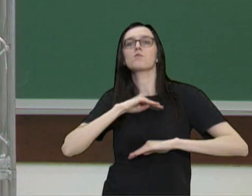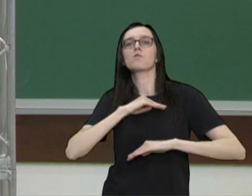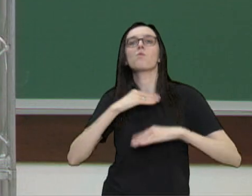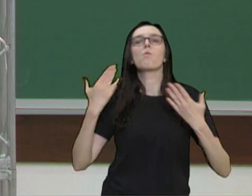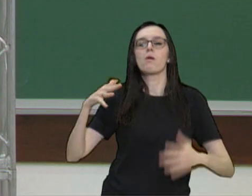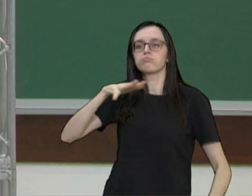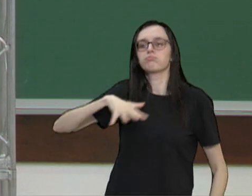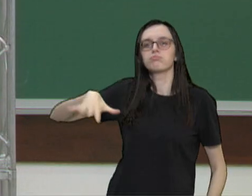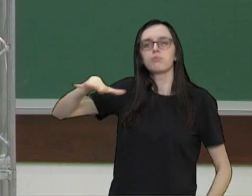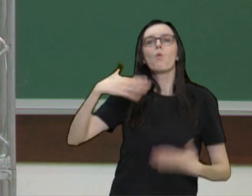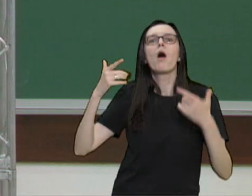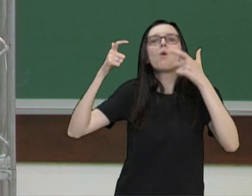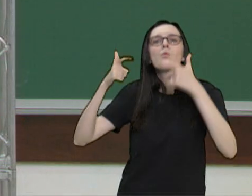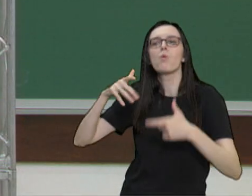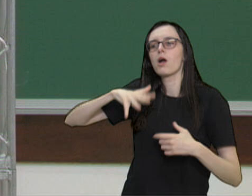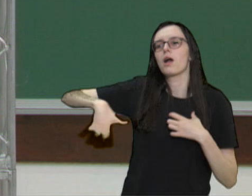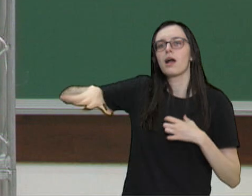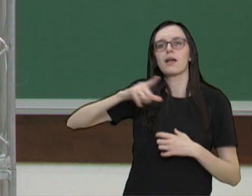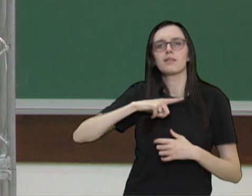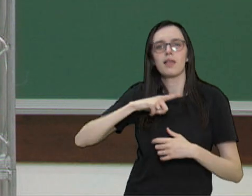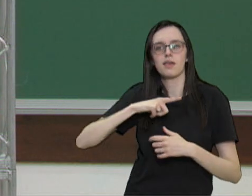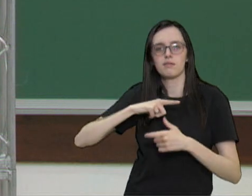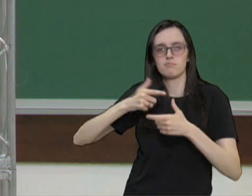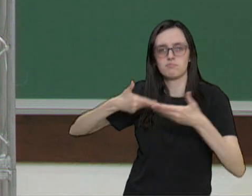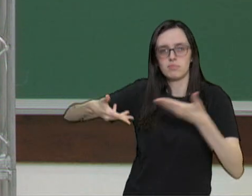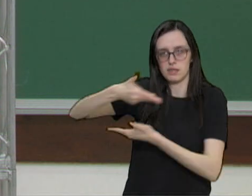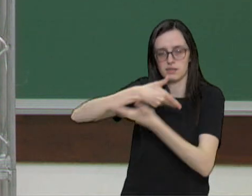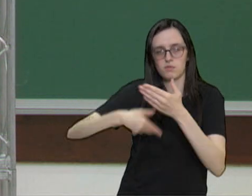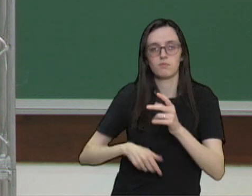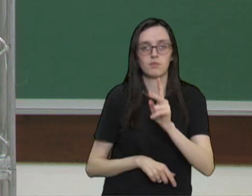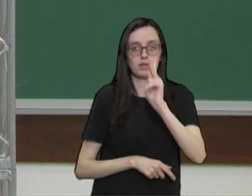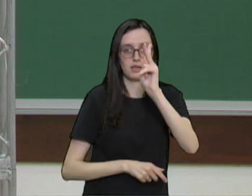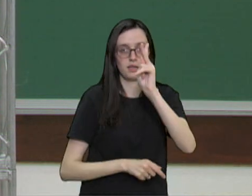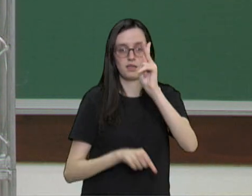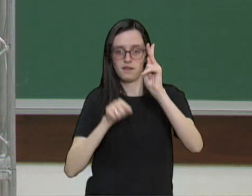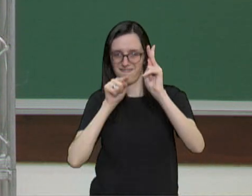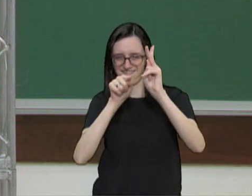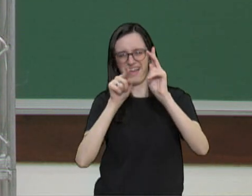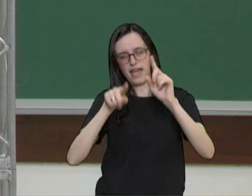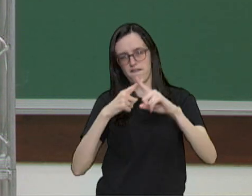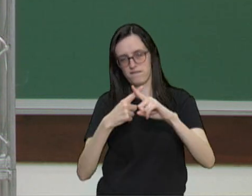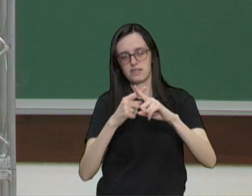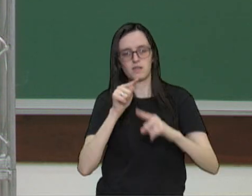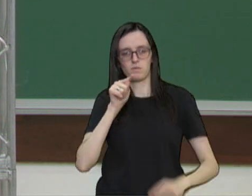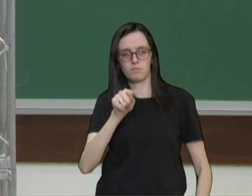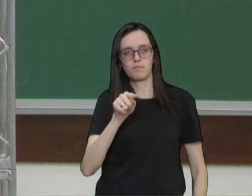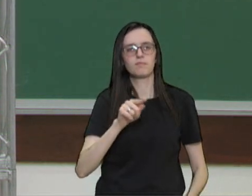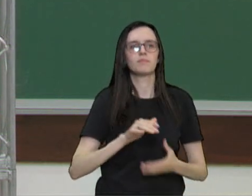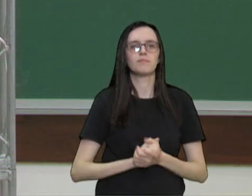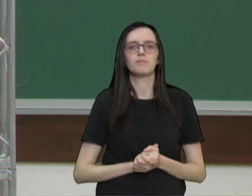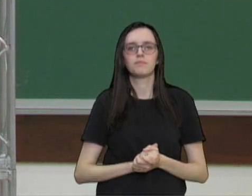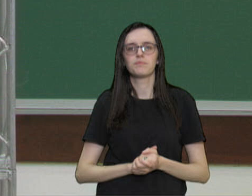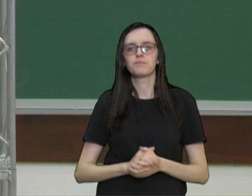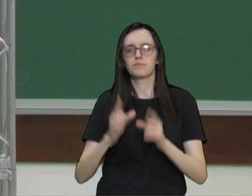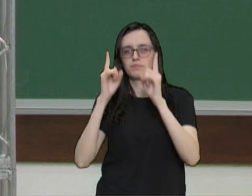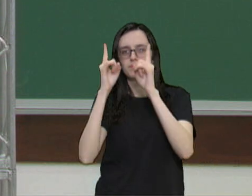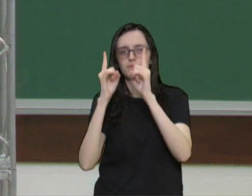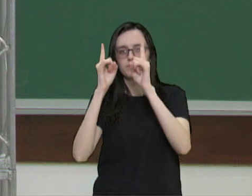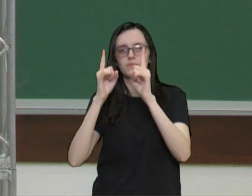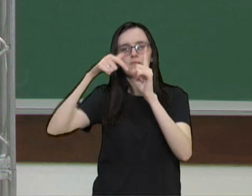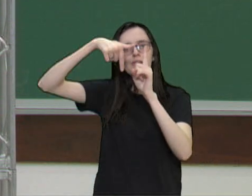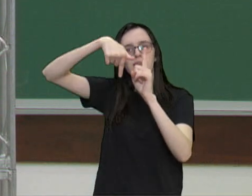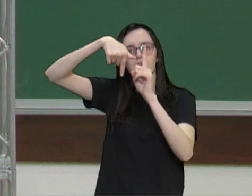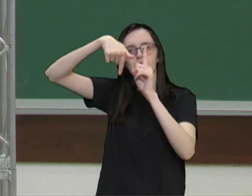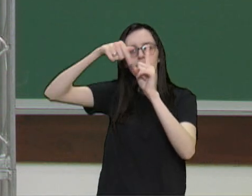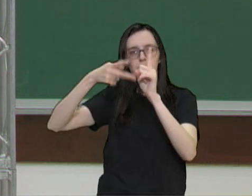em que a gente está analisando a interação elétrica, vezes o módulo do valor da carga. Módulo